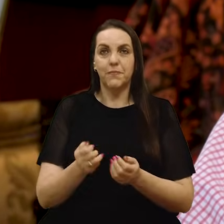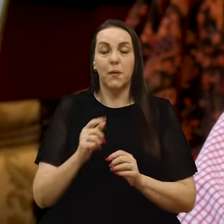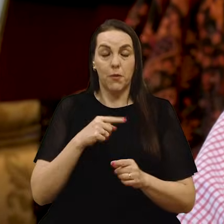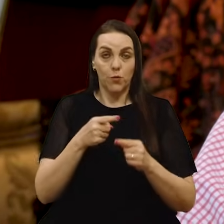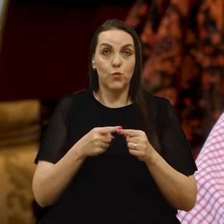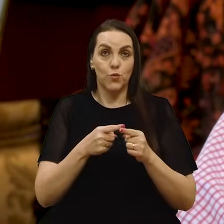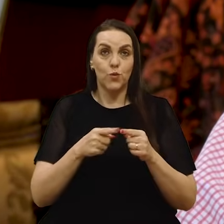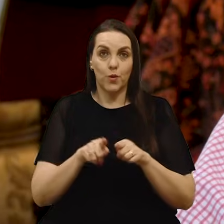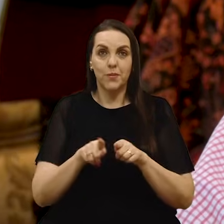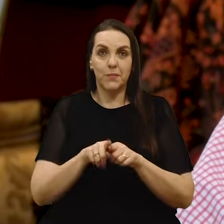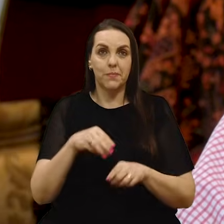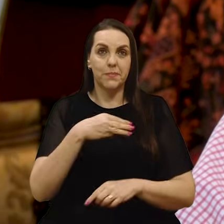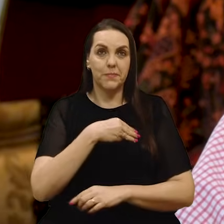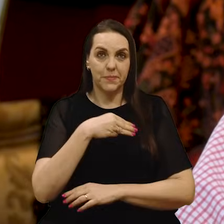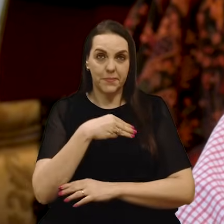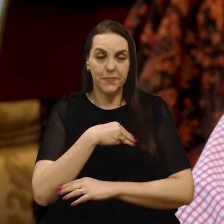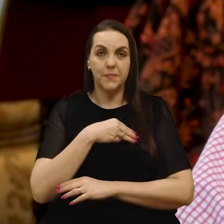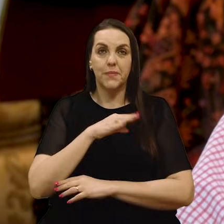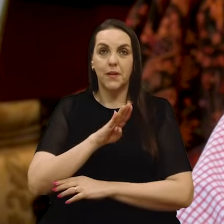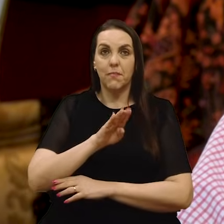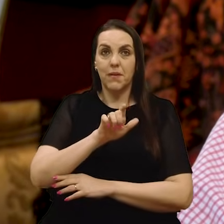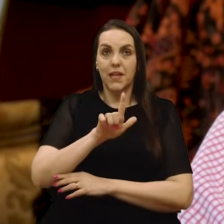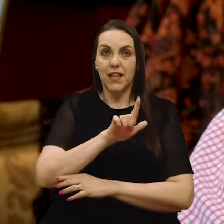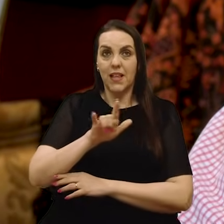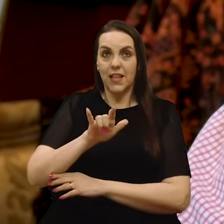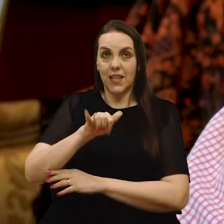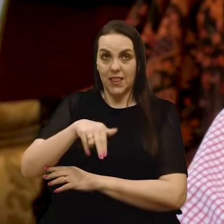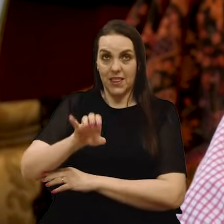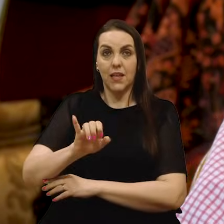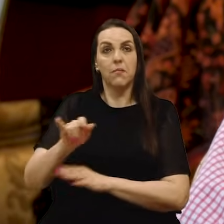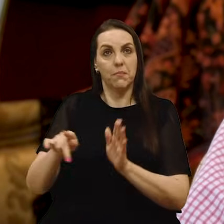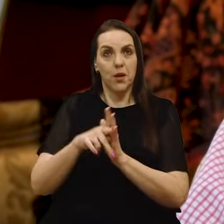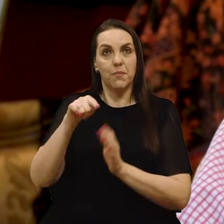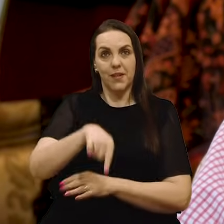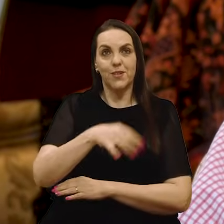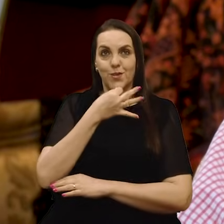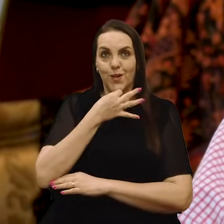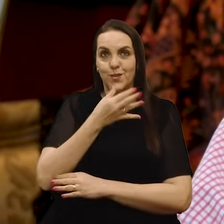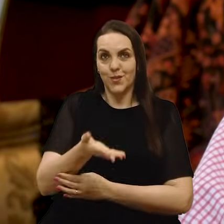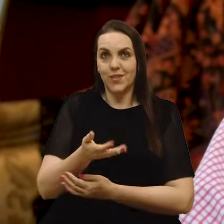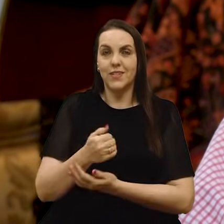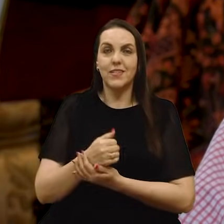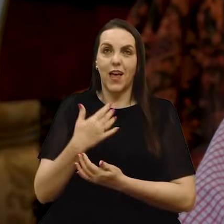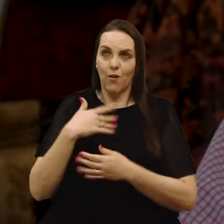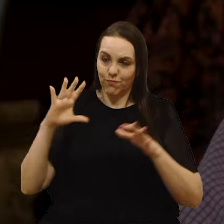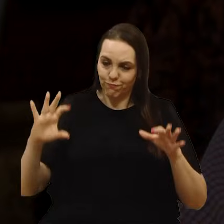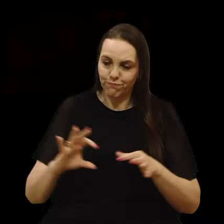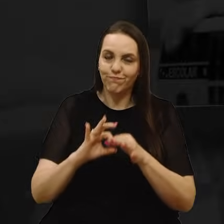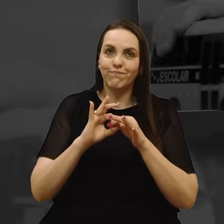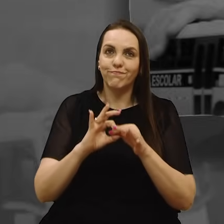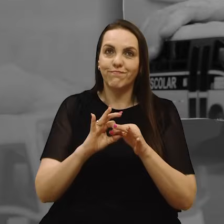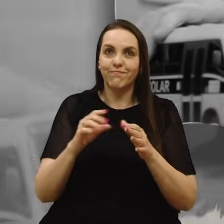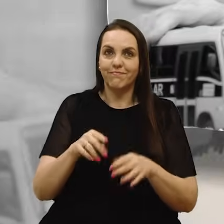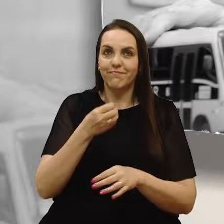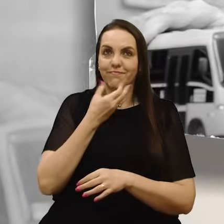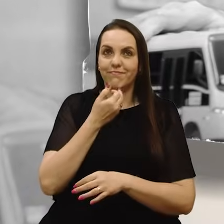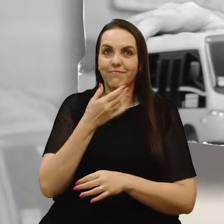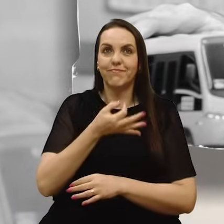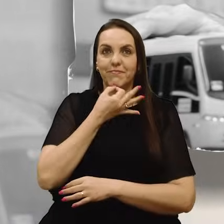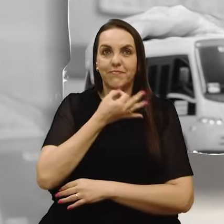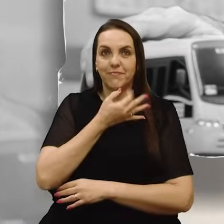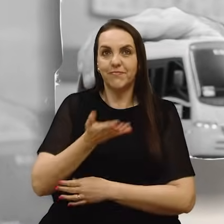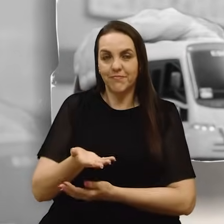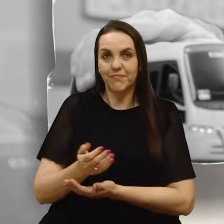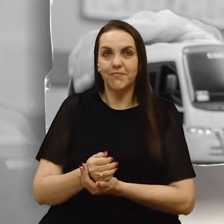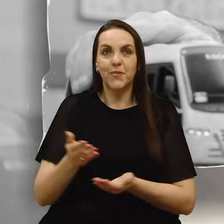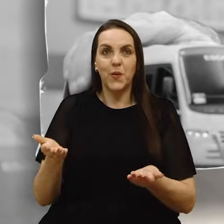todo. Tanto os meus sócios na Marco Polo, o Bellini era caxiense. Então eu me integrei